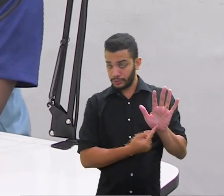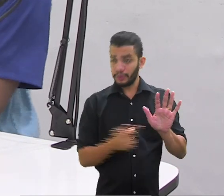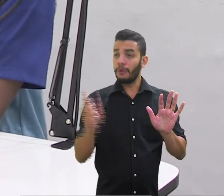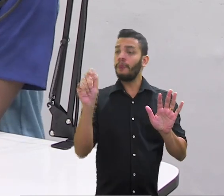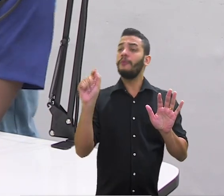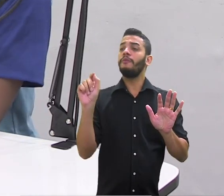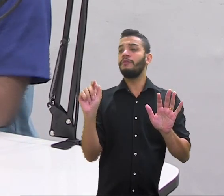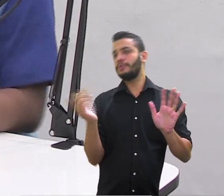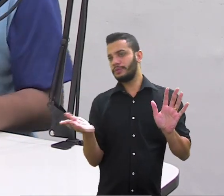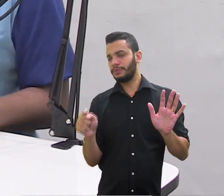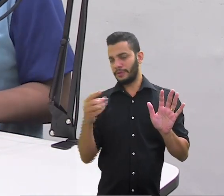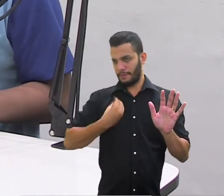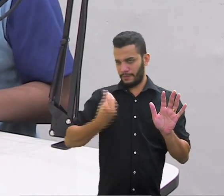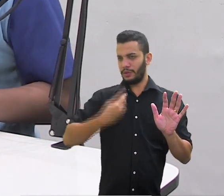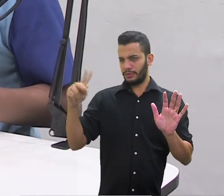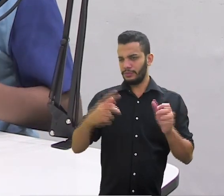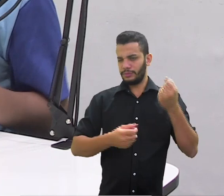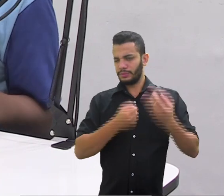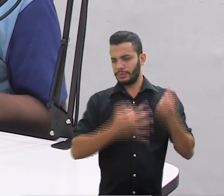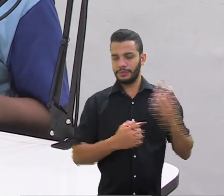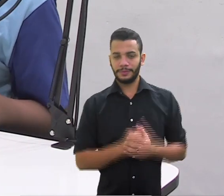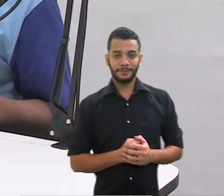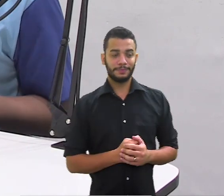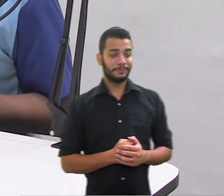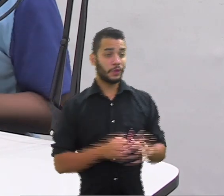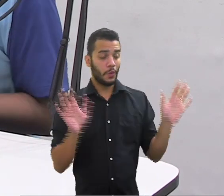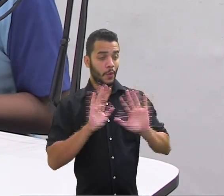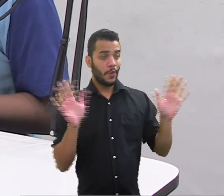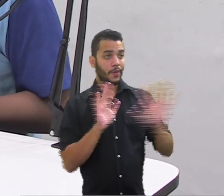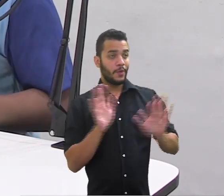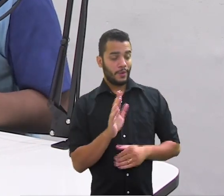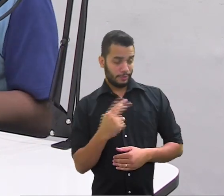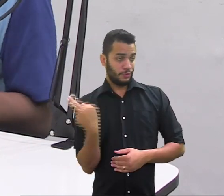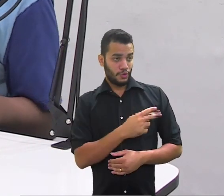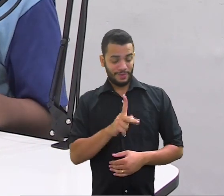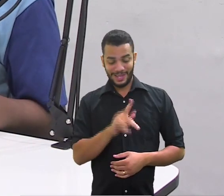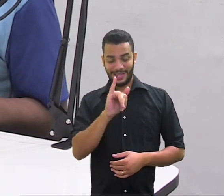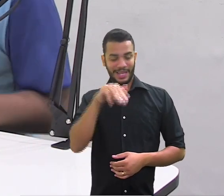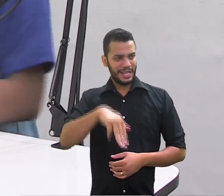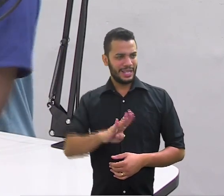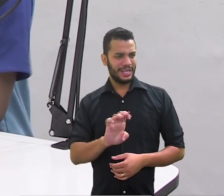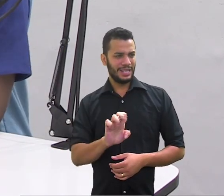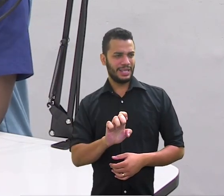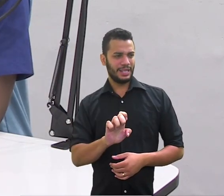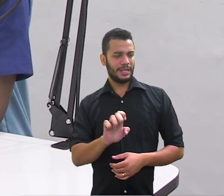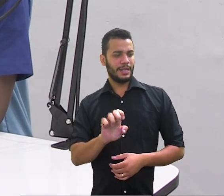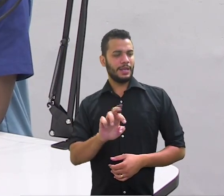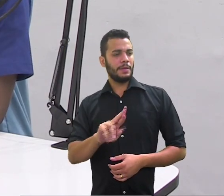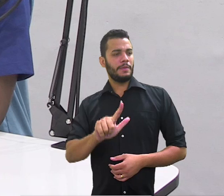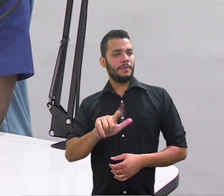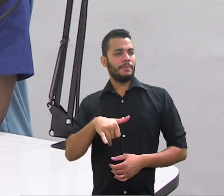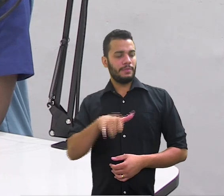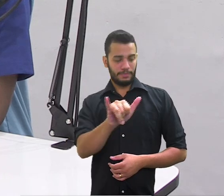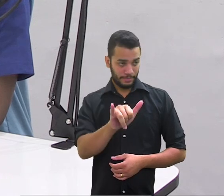telespectadores. Então, gente, eu sou a Kimberly Victoria e hoje eu vou apresentar o programa, que eu tô muito alegre e por